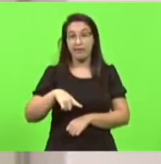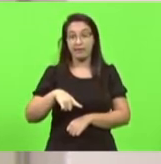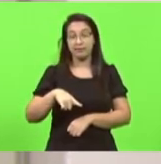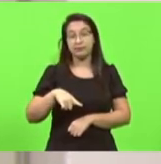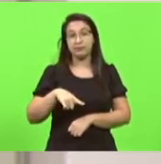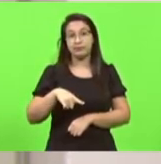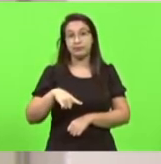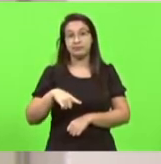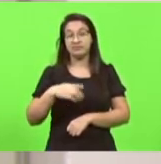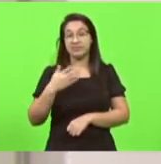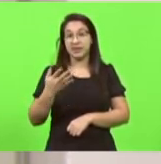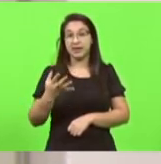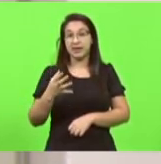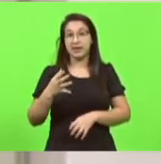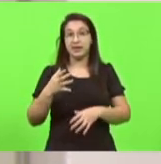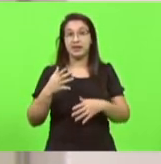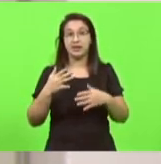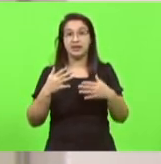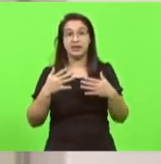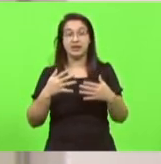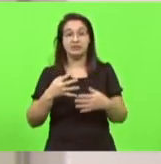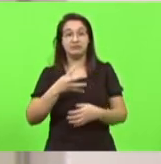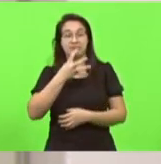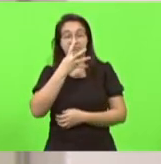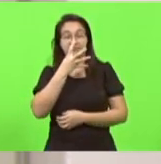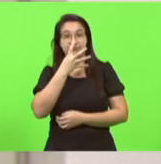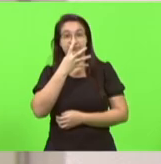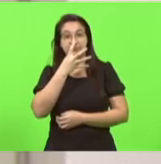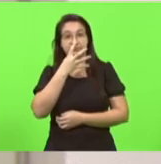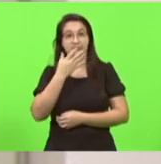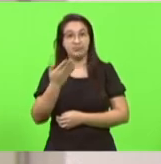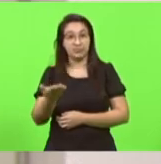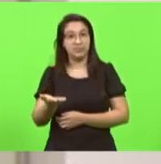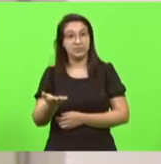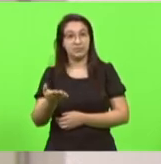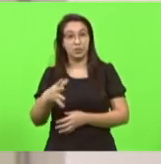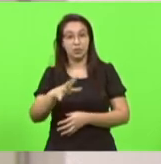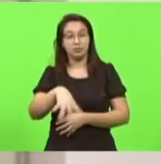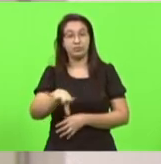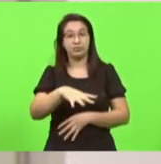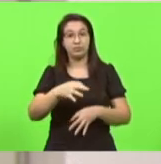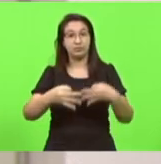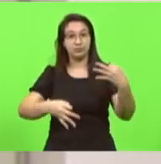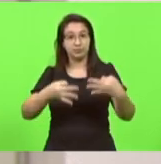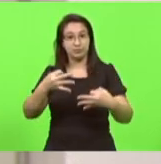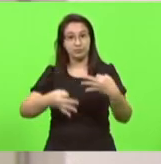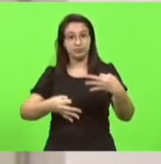e extraordinária sacada da magistratura catarinense para o país.